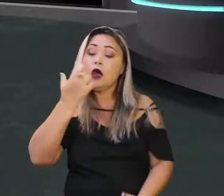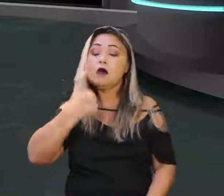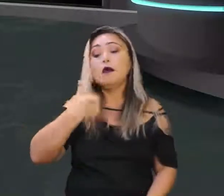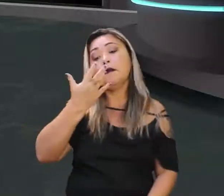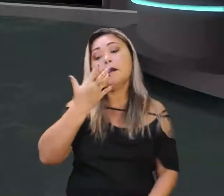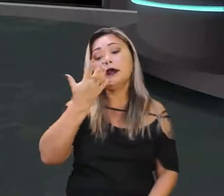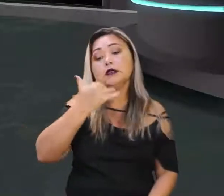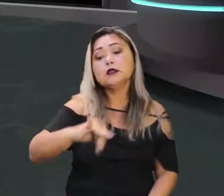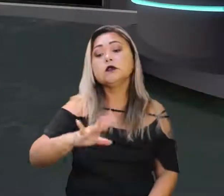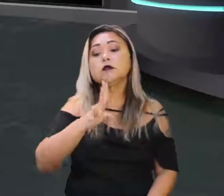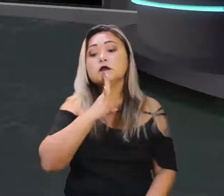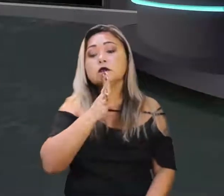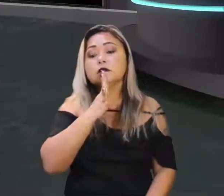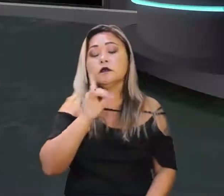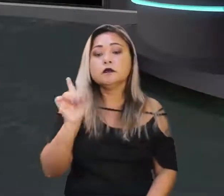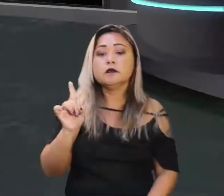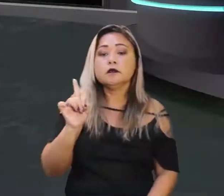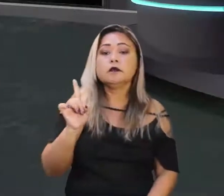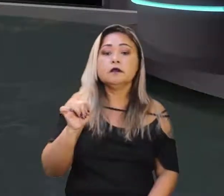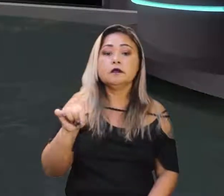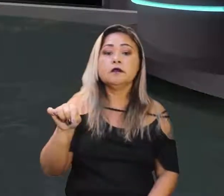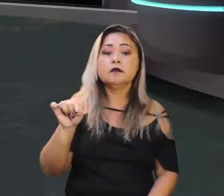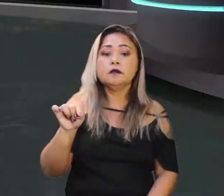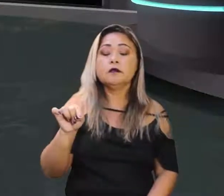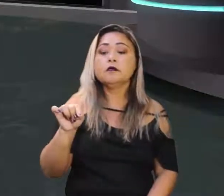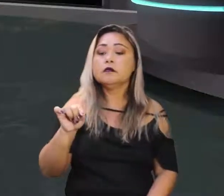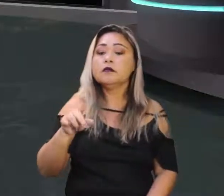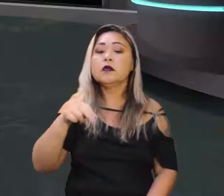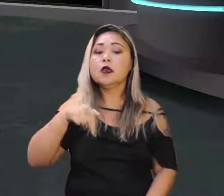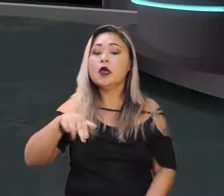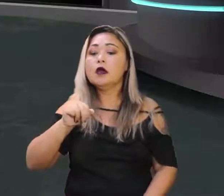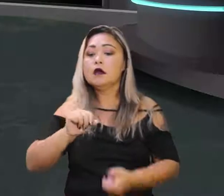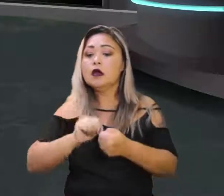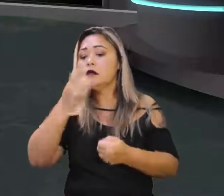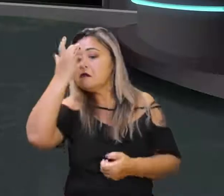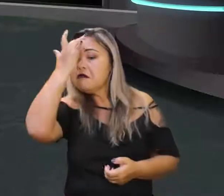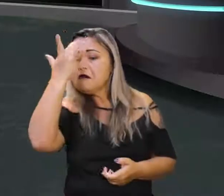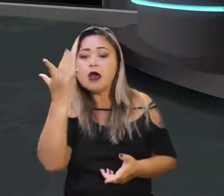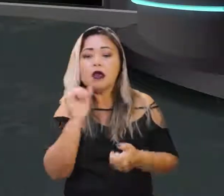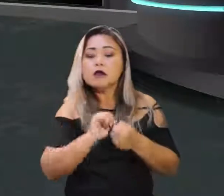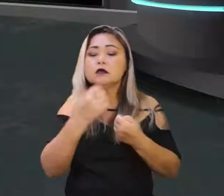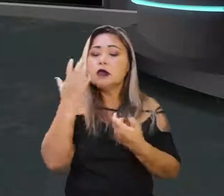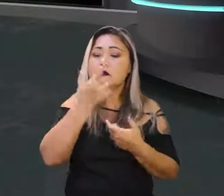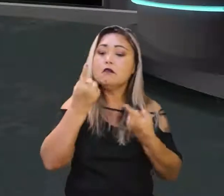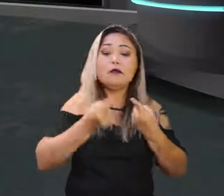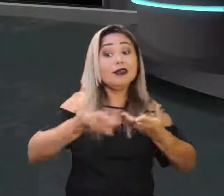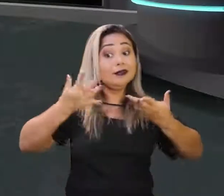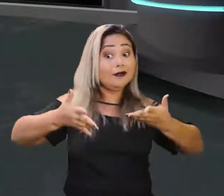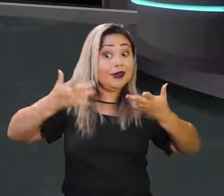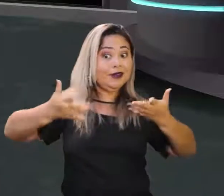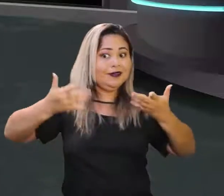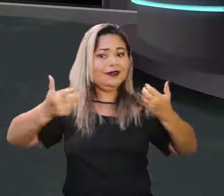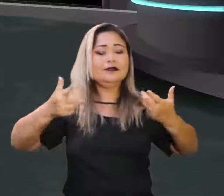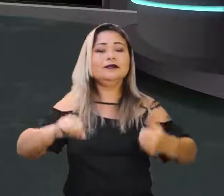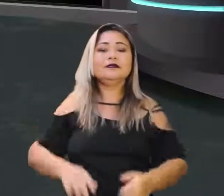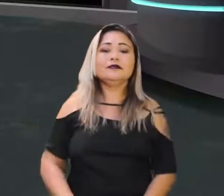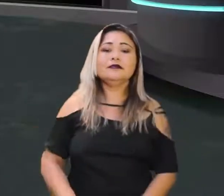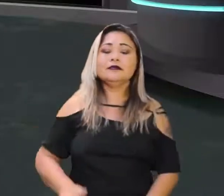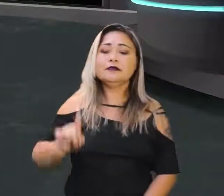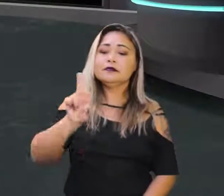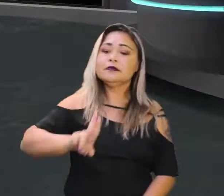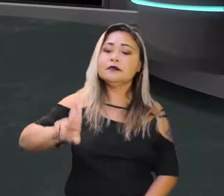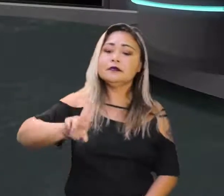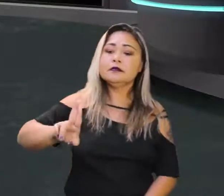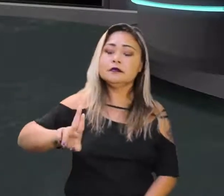crianças conhecem. Então, muito comum essas canções. Marchinhas fáceis de cantar, bem animadas, né? Certo. Que é